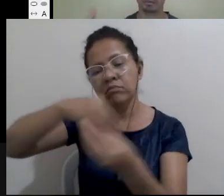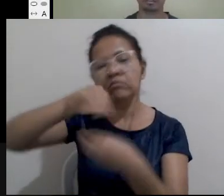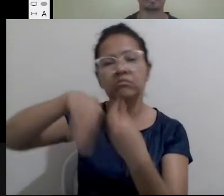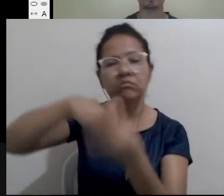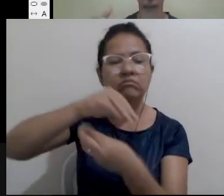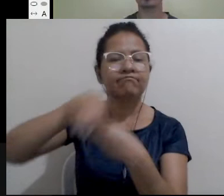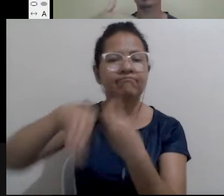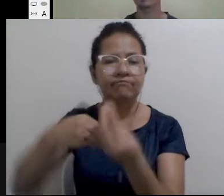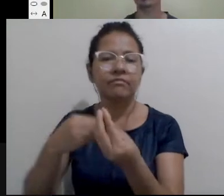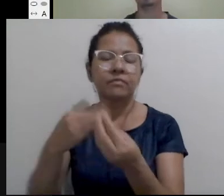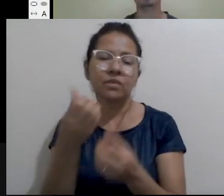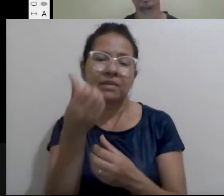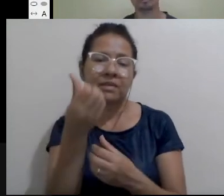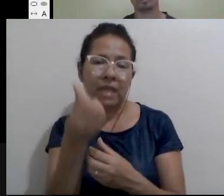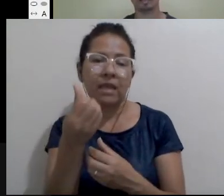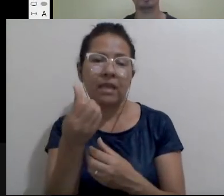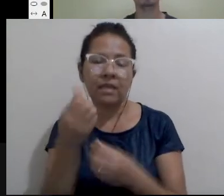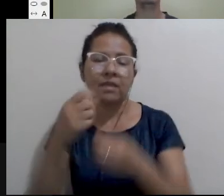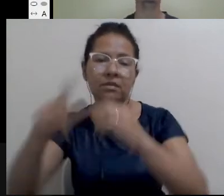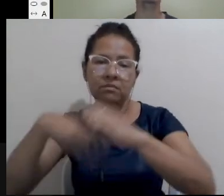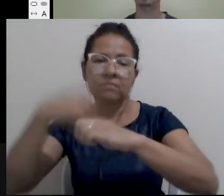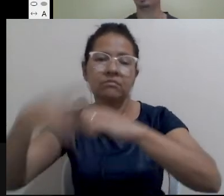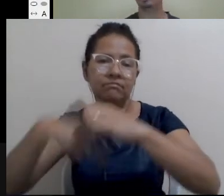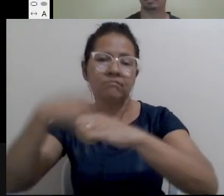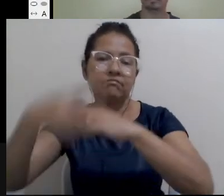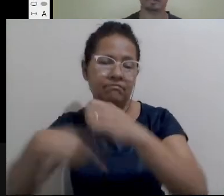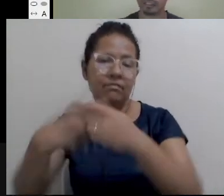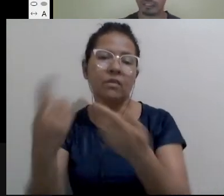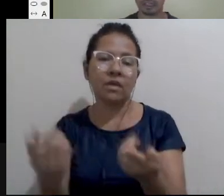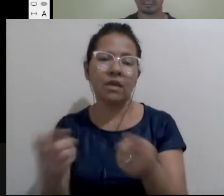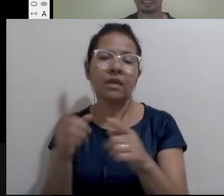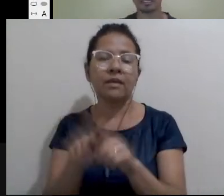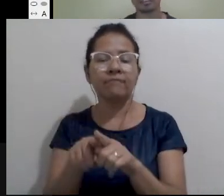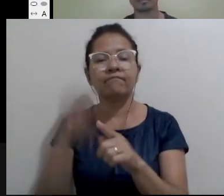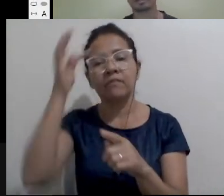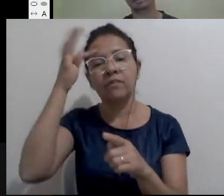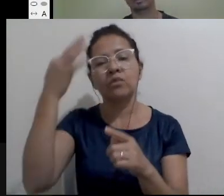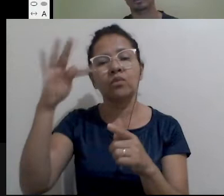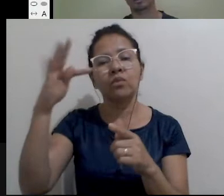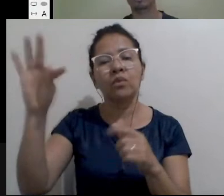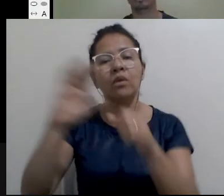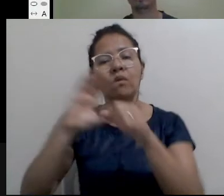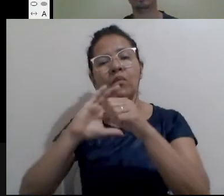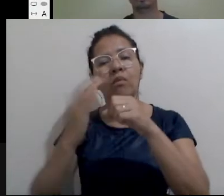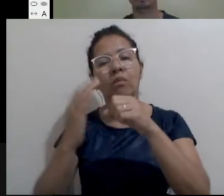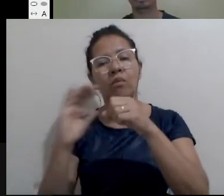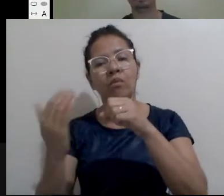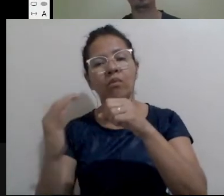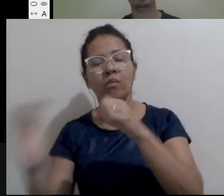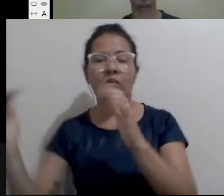orbitais híbridos a partir desses 6 orbitais atômicos, tá? Que é o que prega a teoria da ligação de valência, tá? Desenvolvida